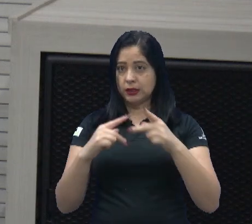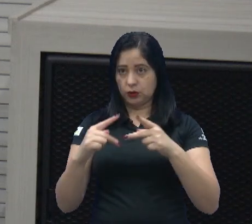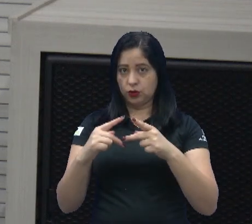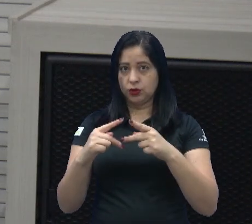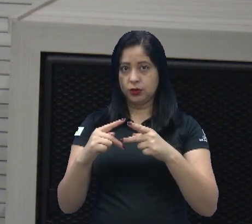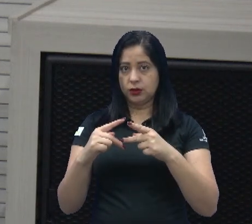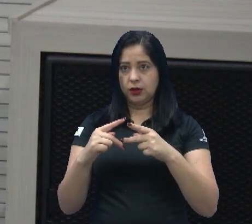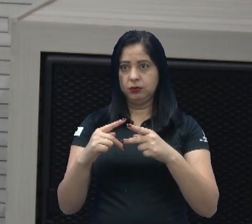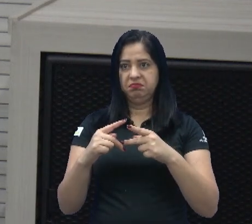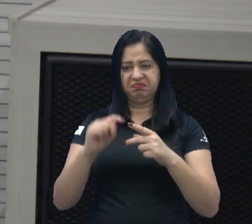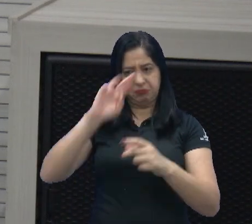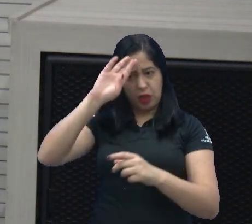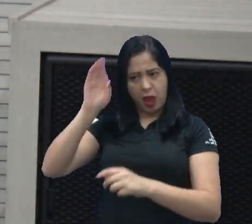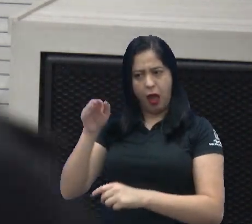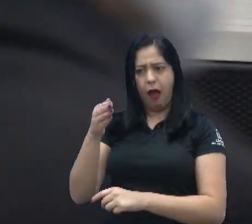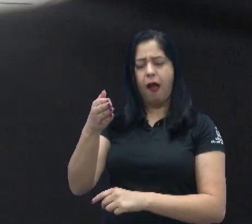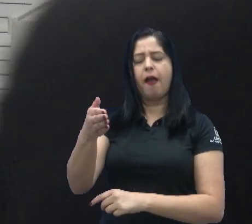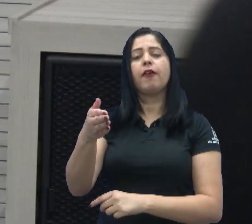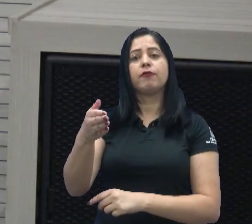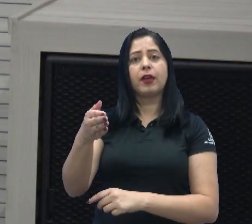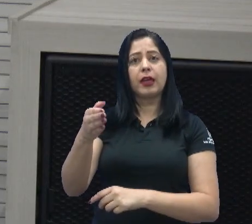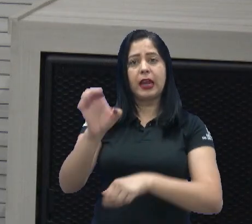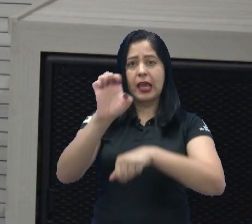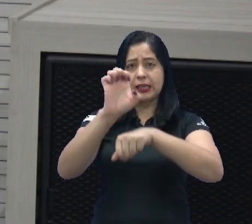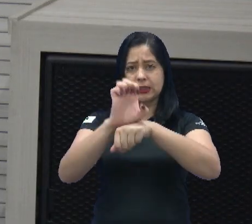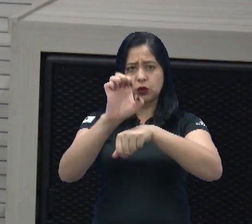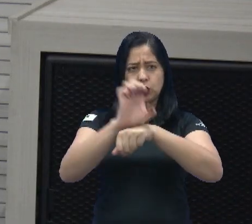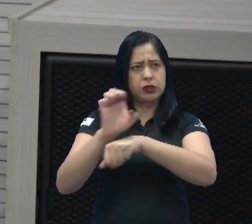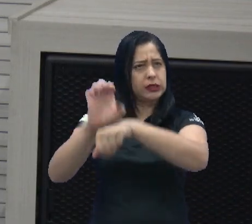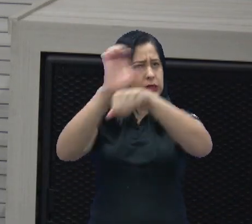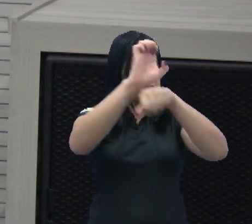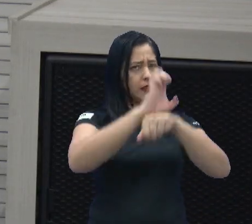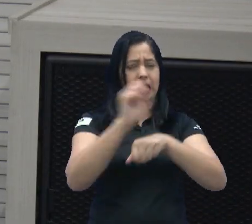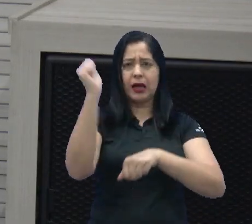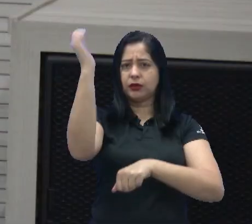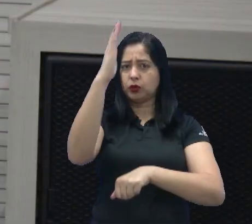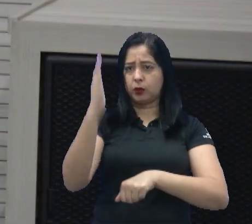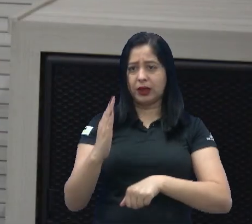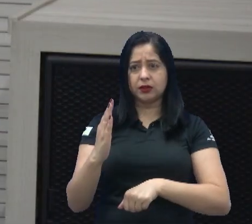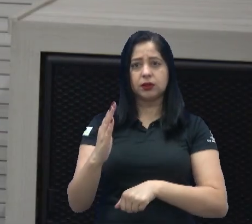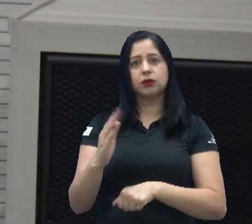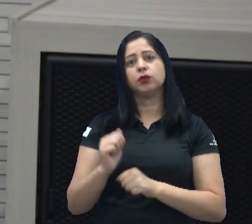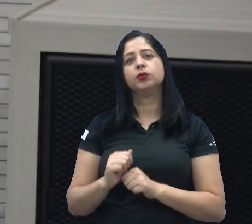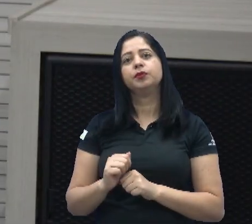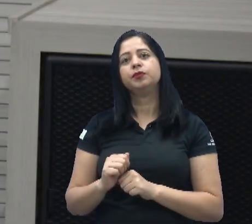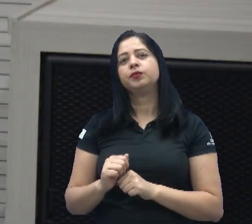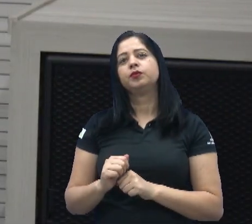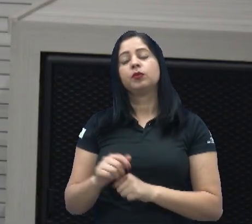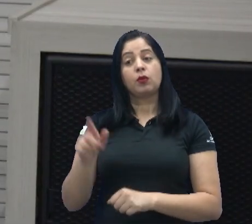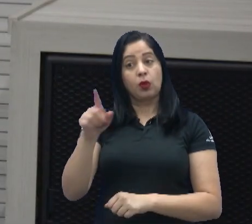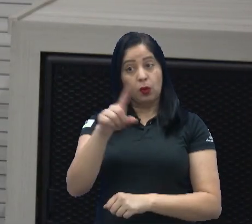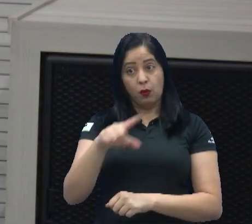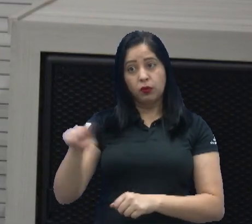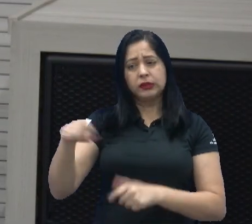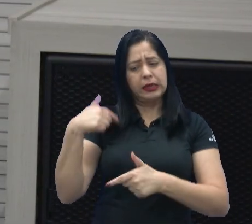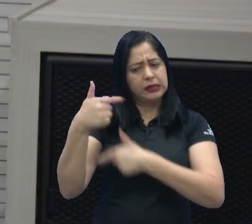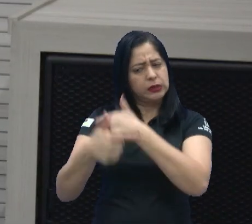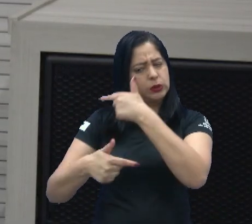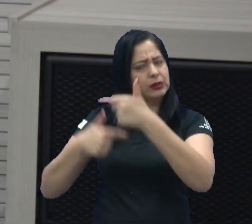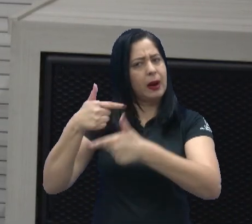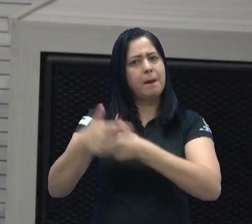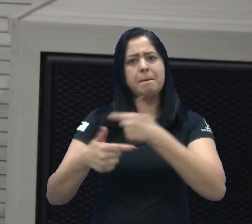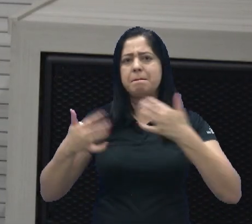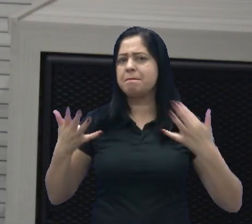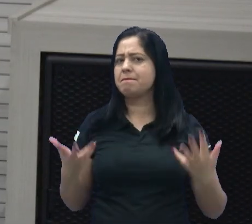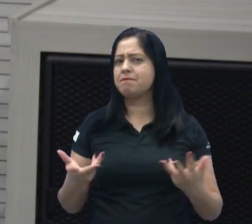para o Estado e para o Brasil. E todos os títulos, tudo que vocês fazem, são mérito do trabalho, mas